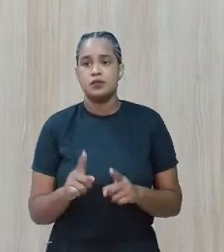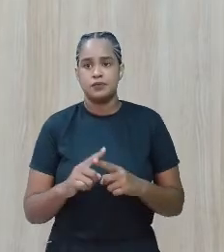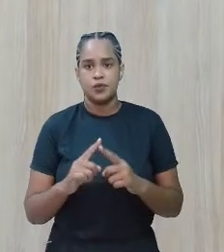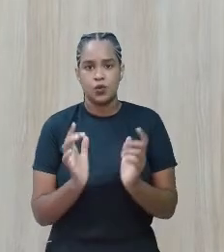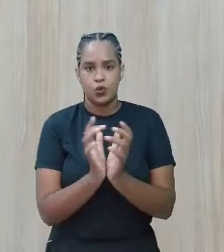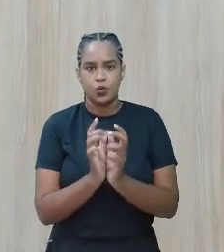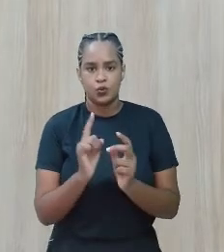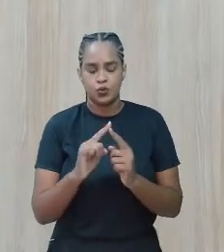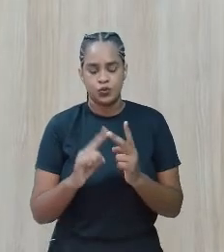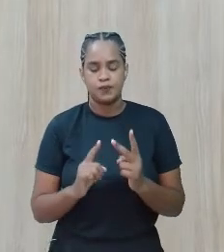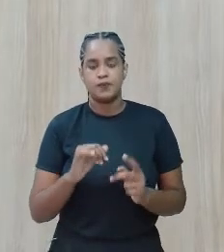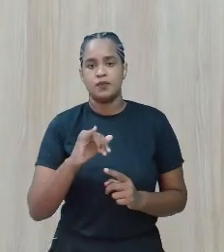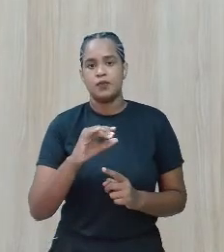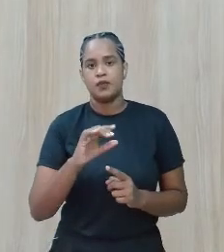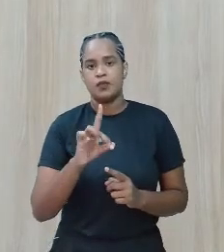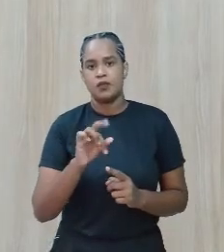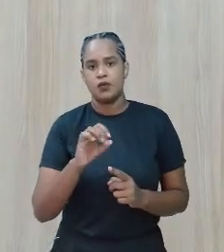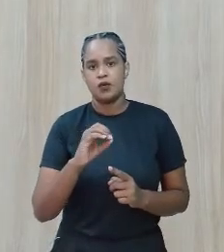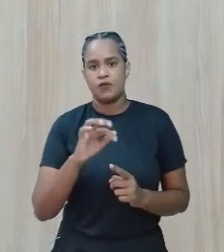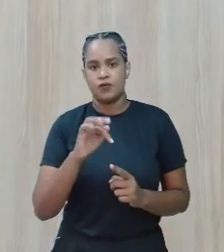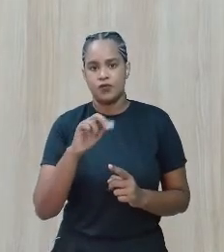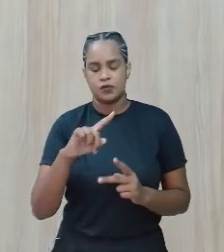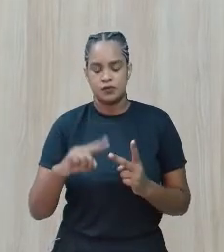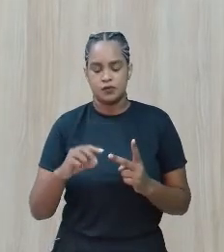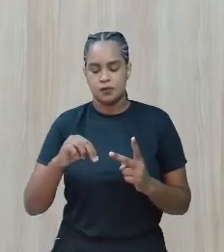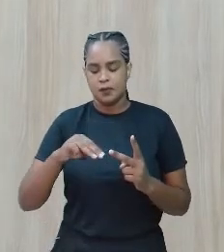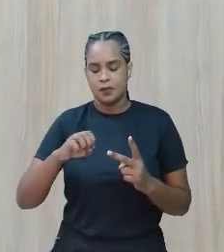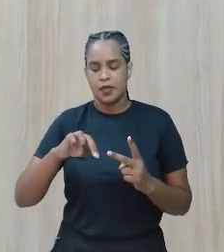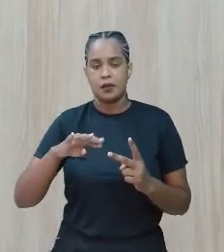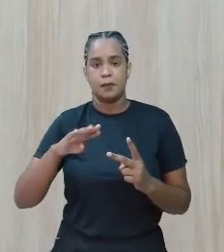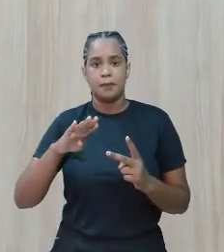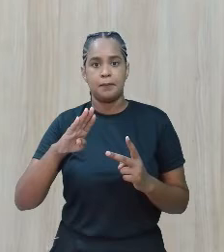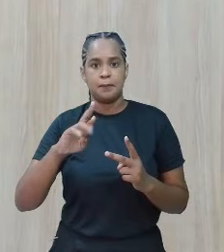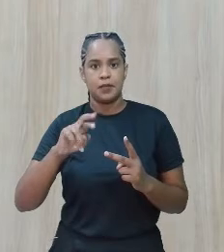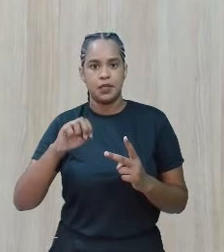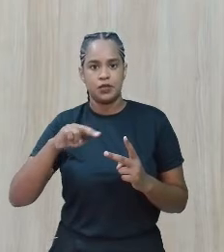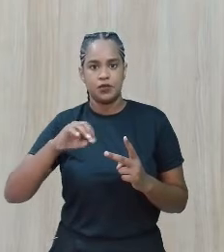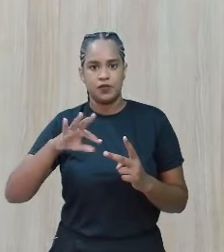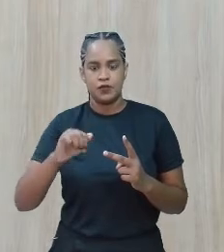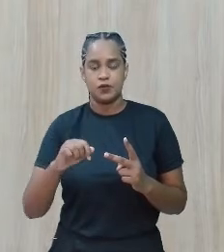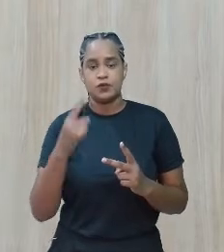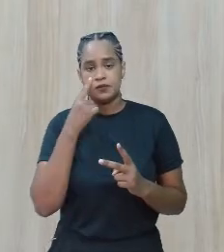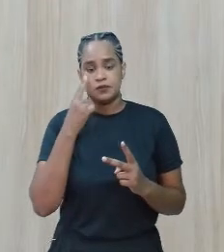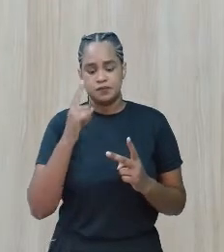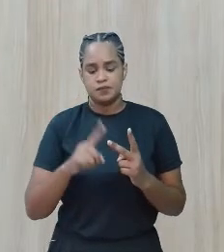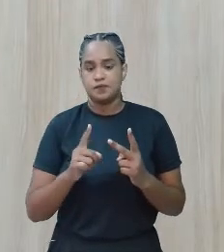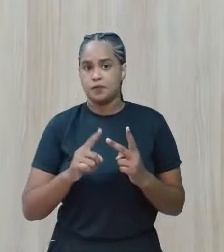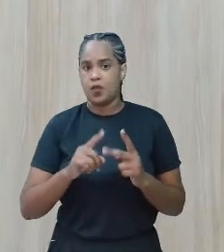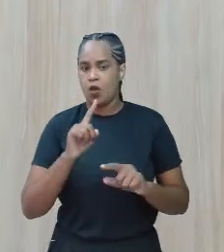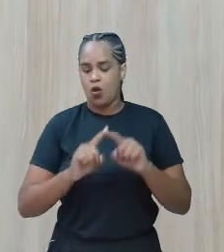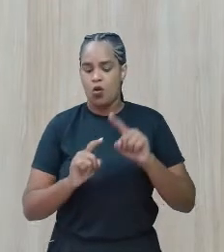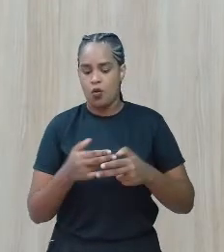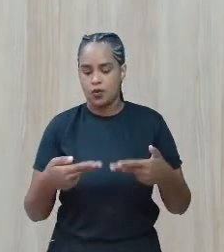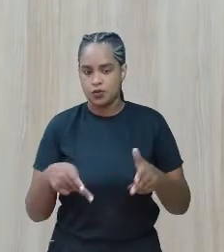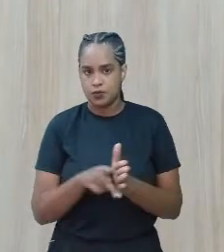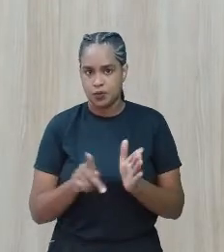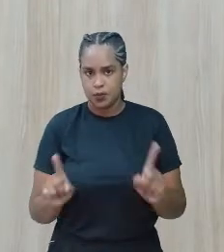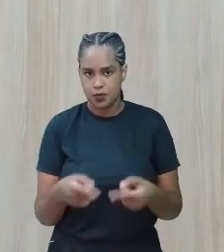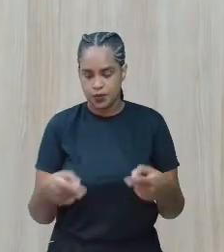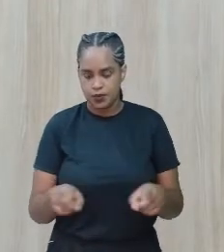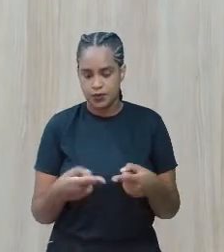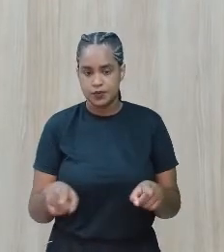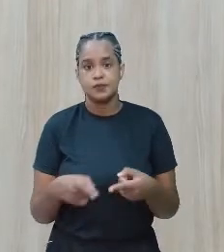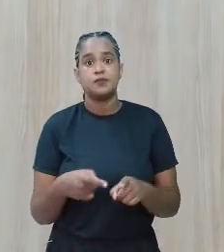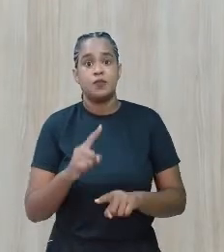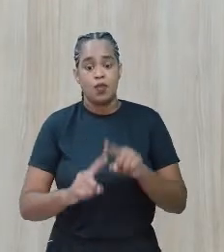idiofone, os idiofones e os membranofones. Os membranofones é aquele grupo da percussão que os